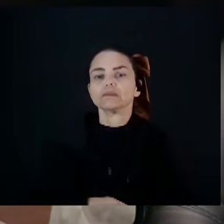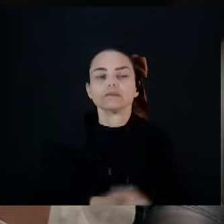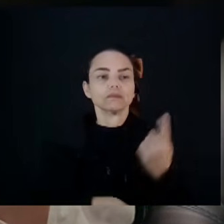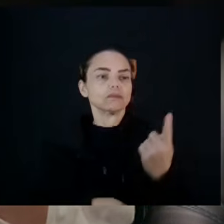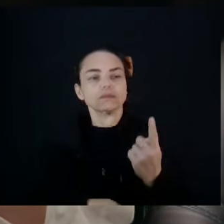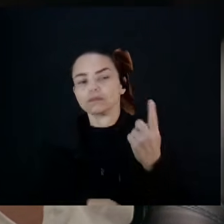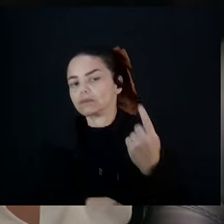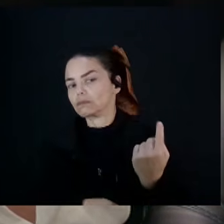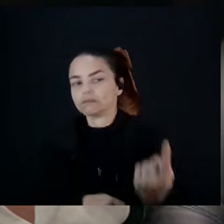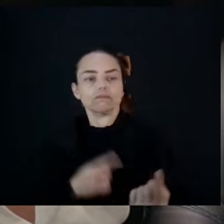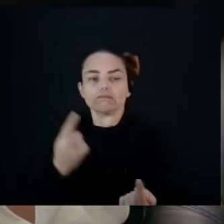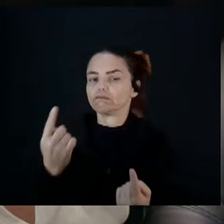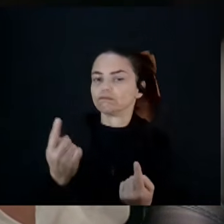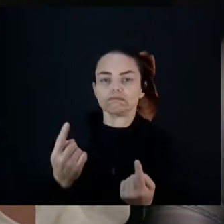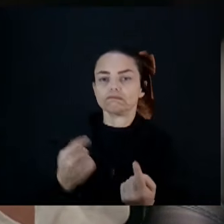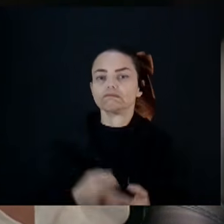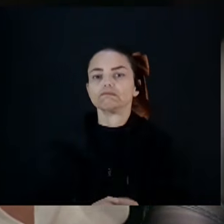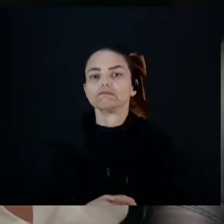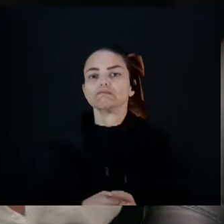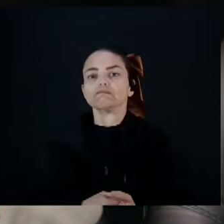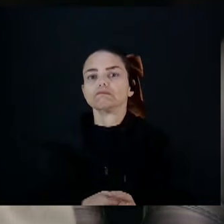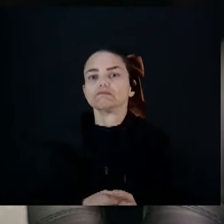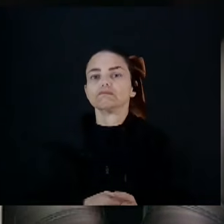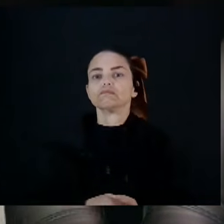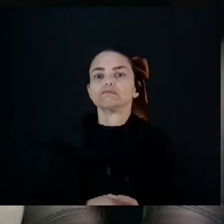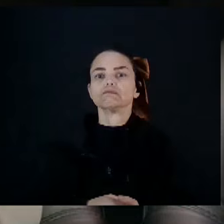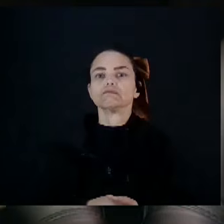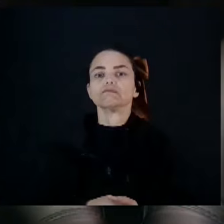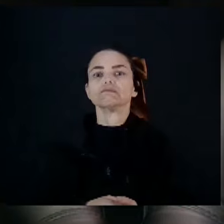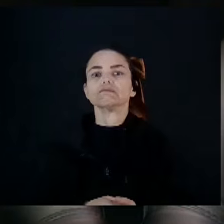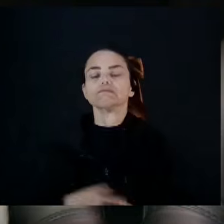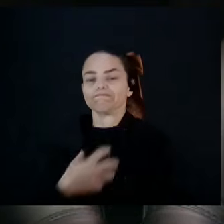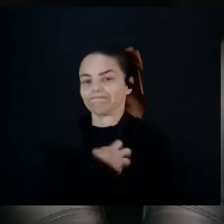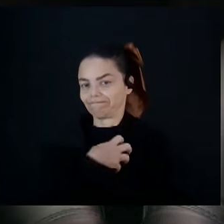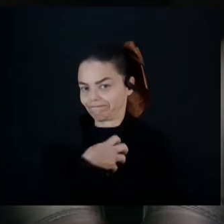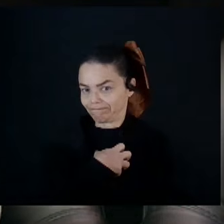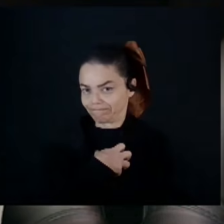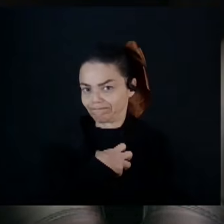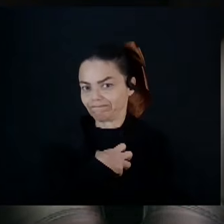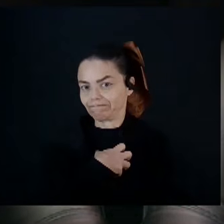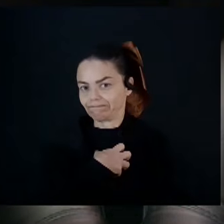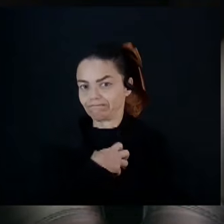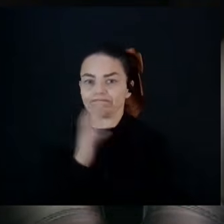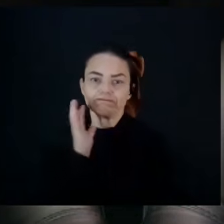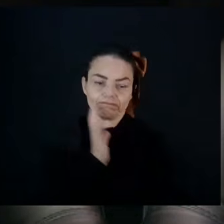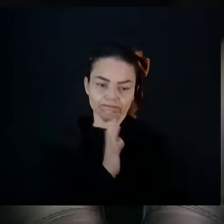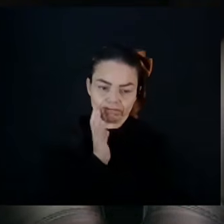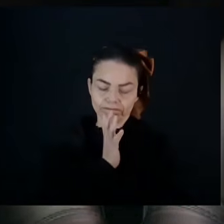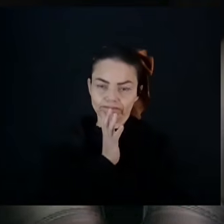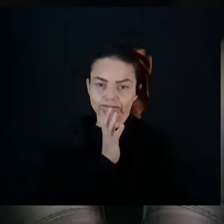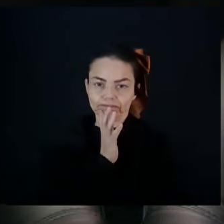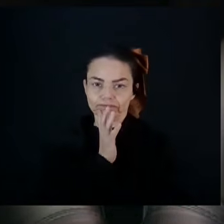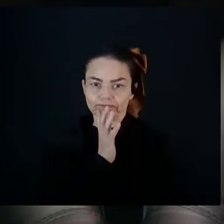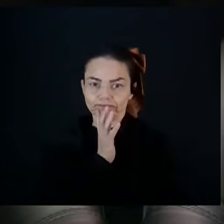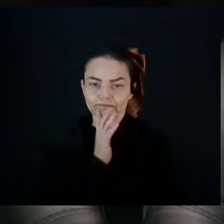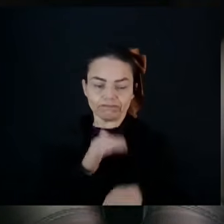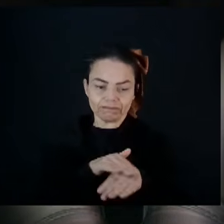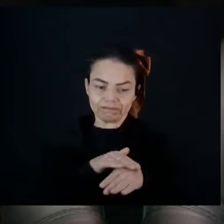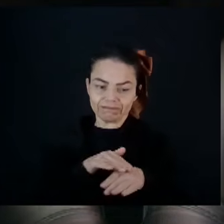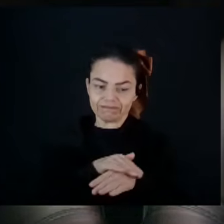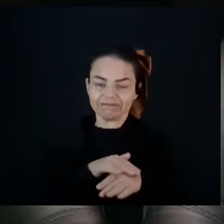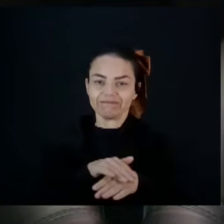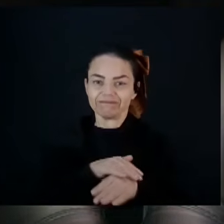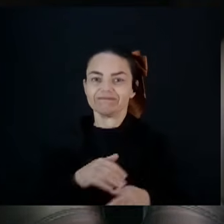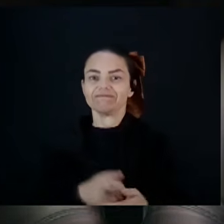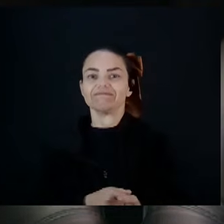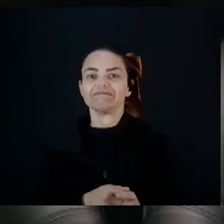no outro, está assim, né, o jeito mais bacana da gente fazer a conversa fluir. Então a gente